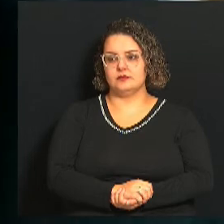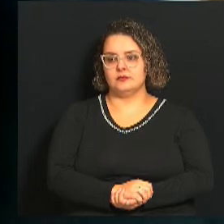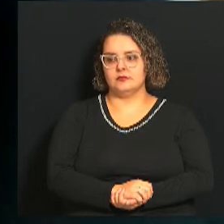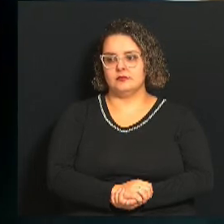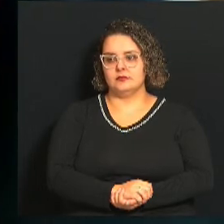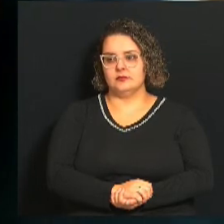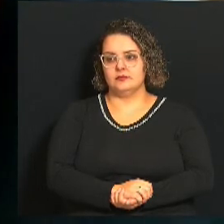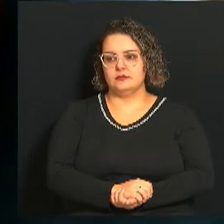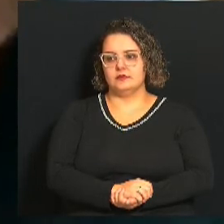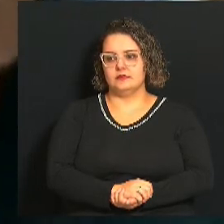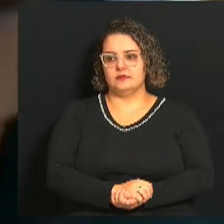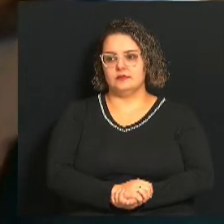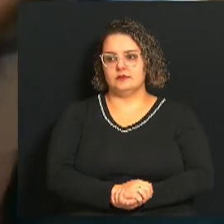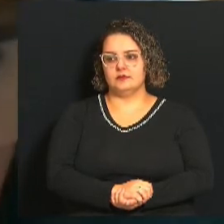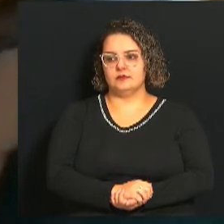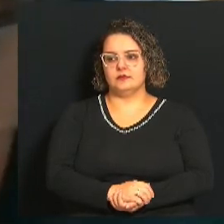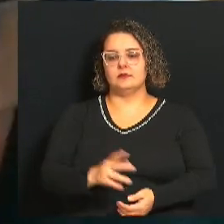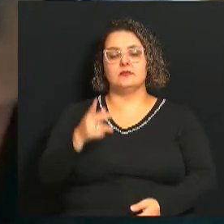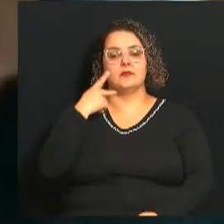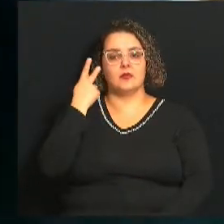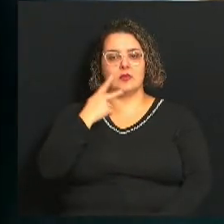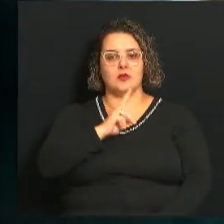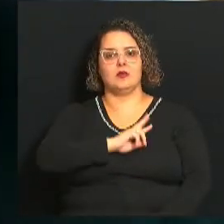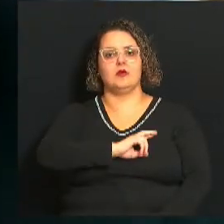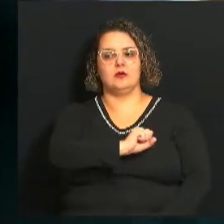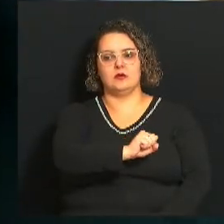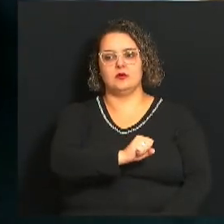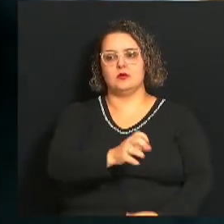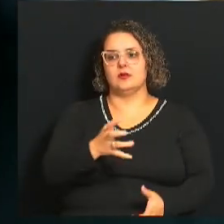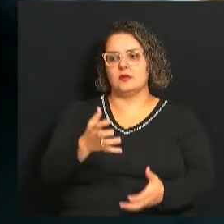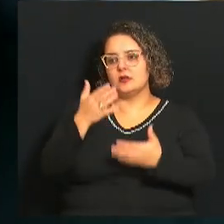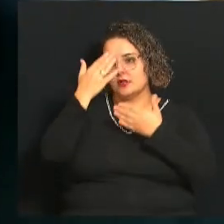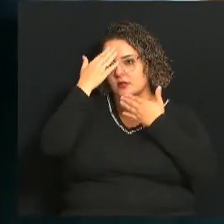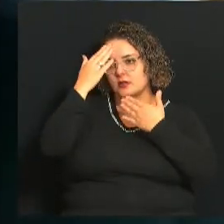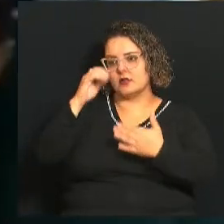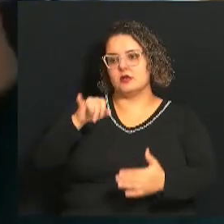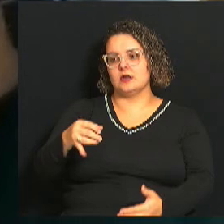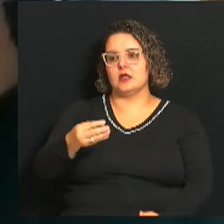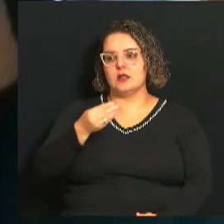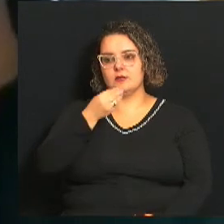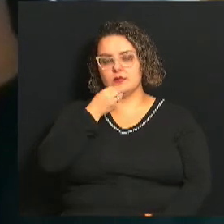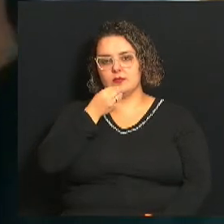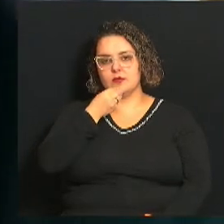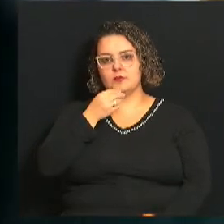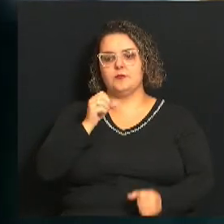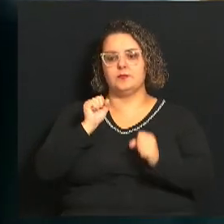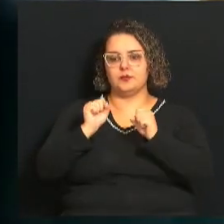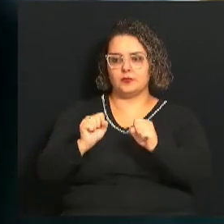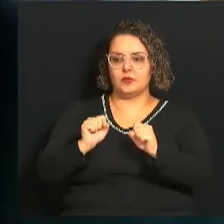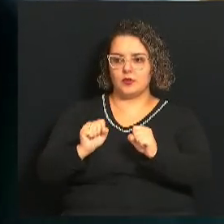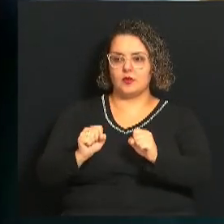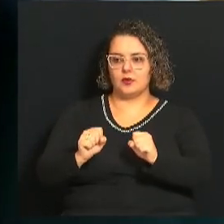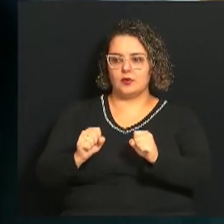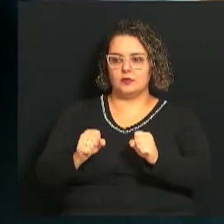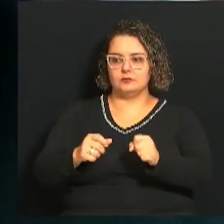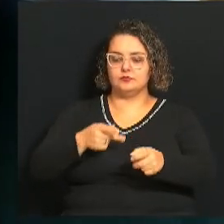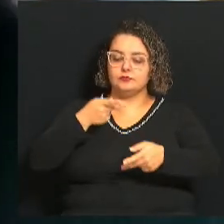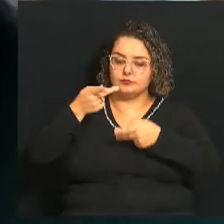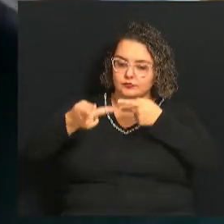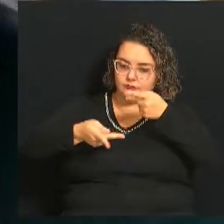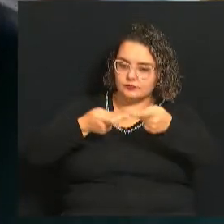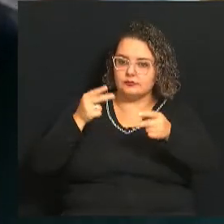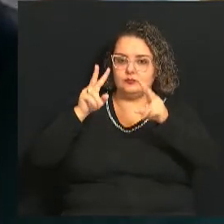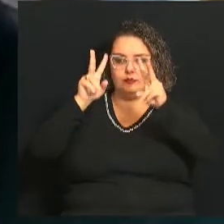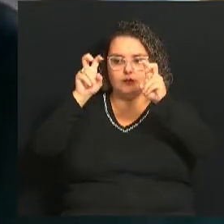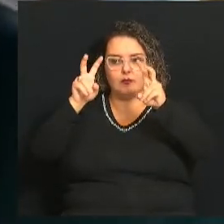Vereador Rossini, eu queria agradecer a oportunidade de poder discorrer, né, sobre esse